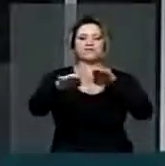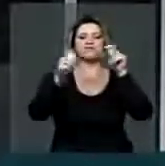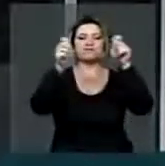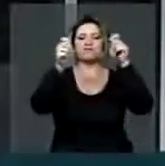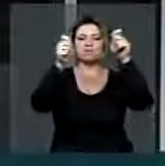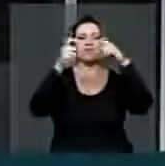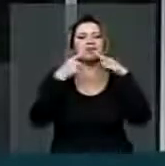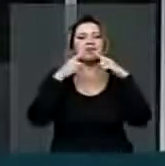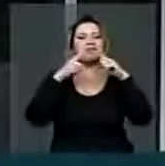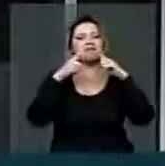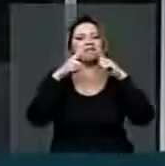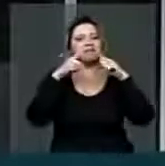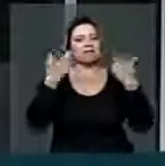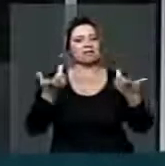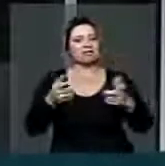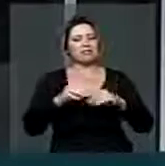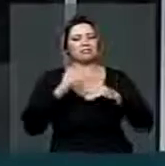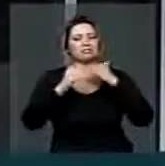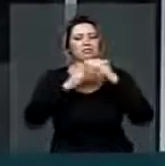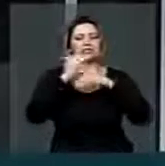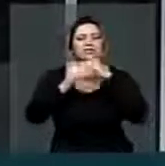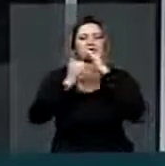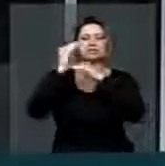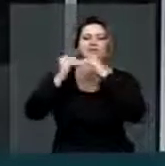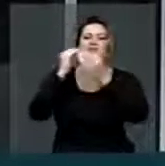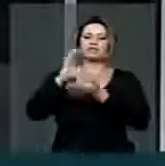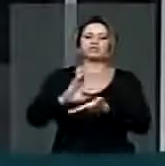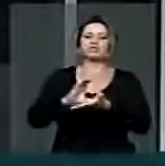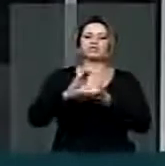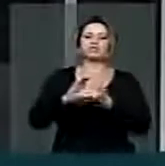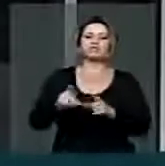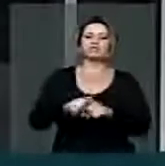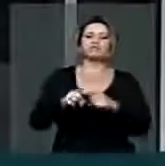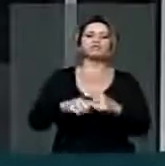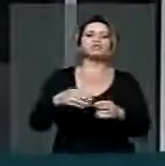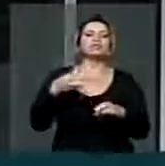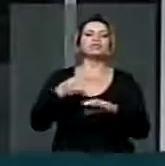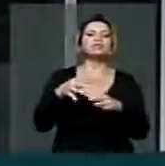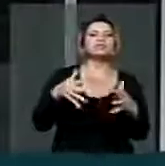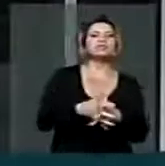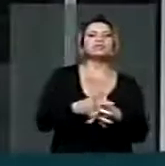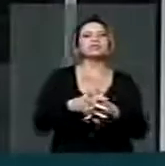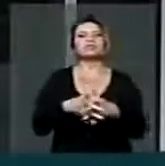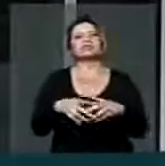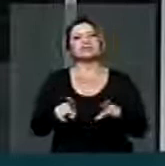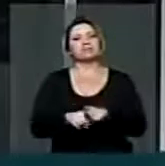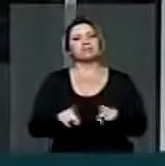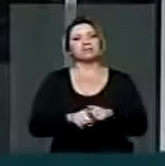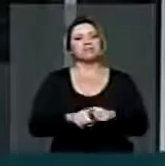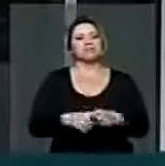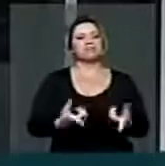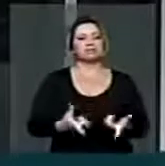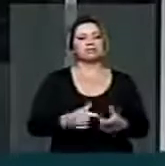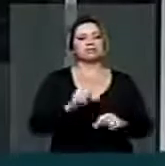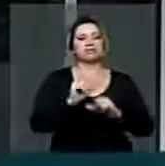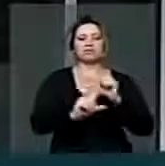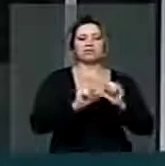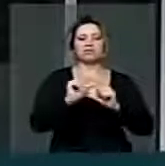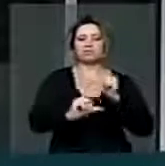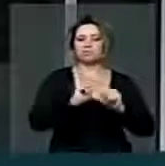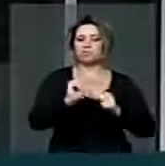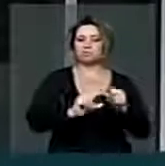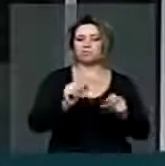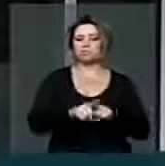avançar no enfrentamento de entraves conservadores e burocráticos que muitas vezes impedem que mudanças